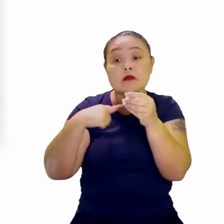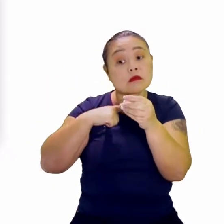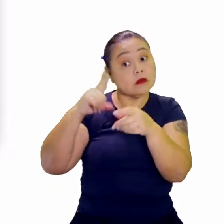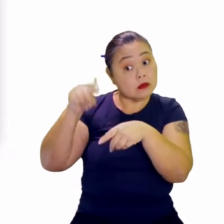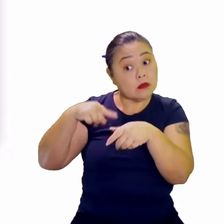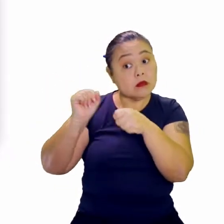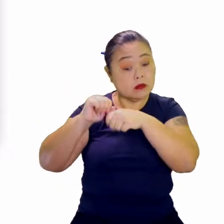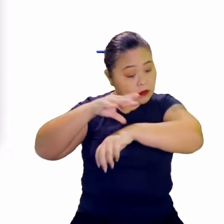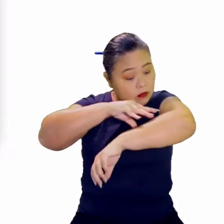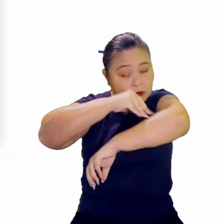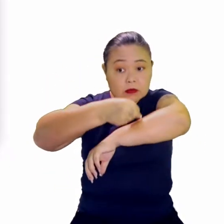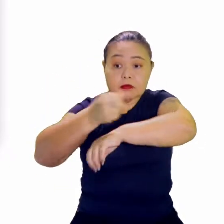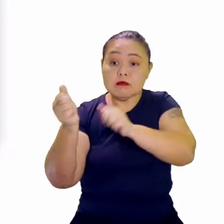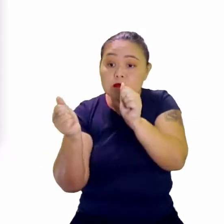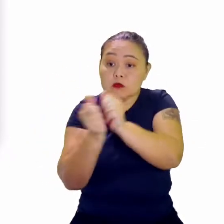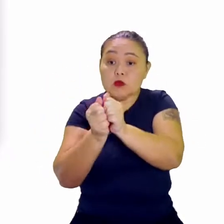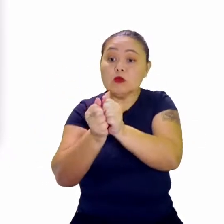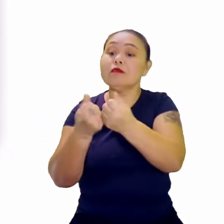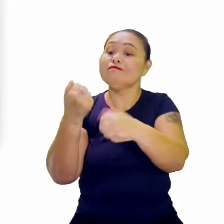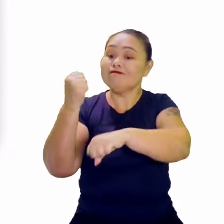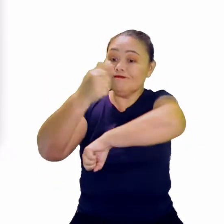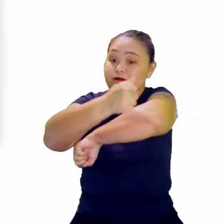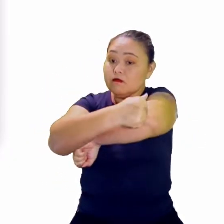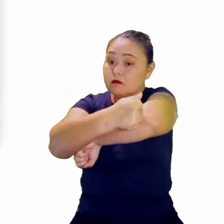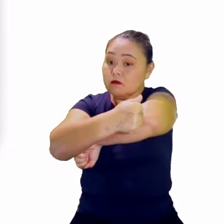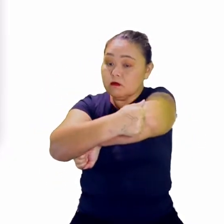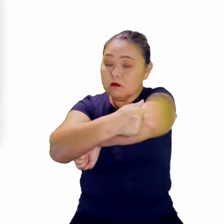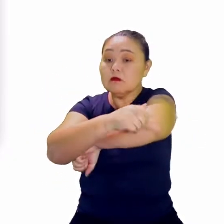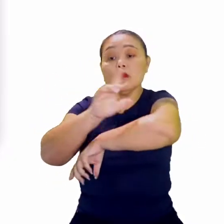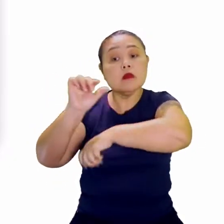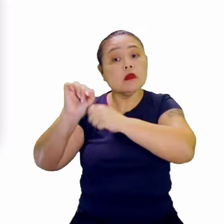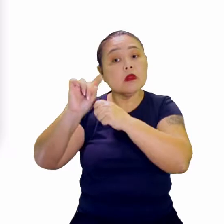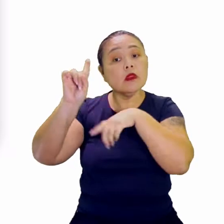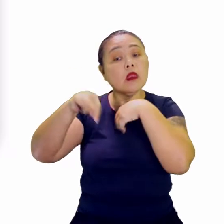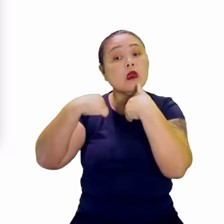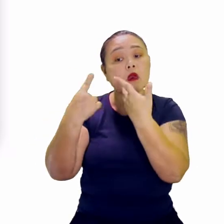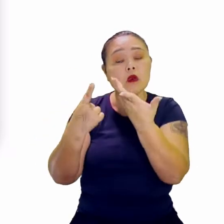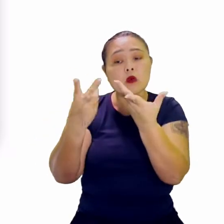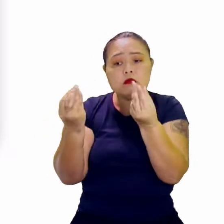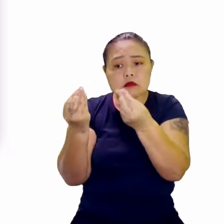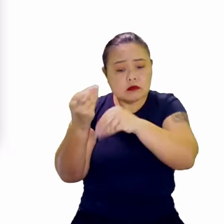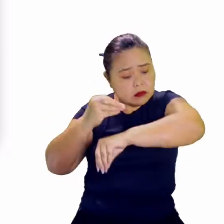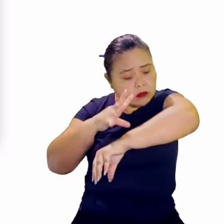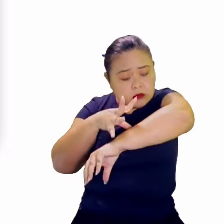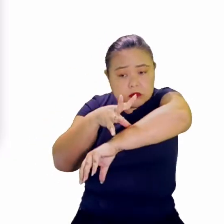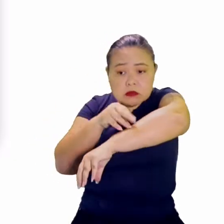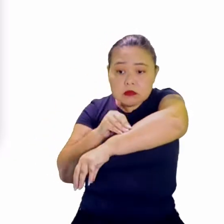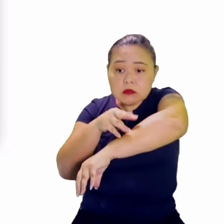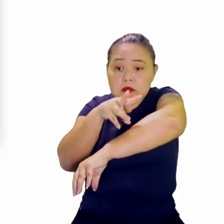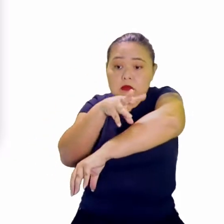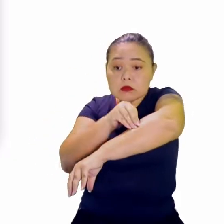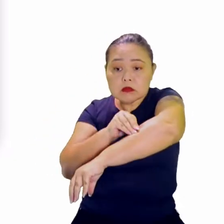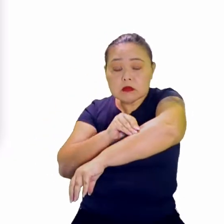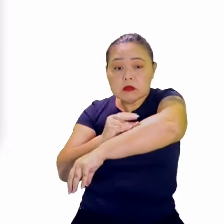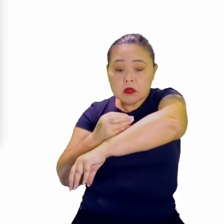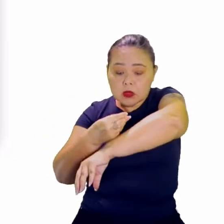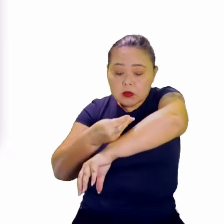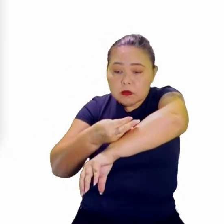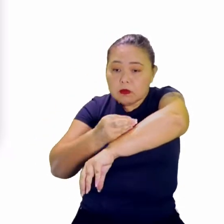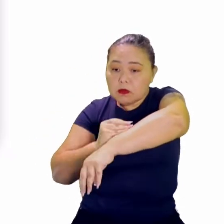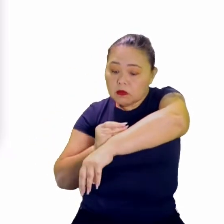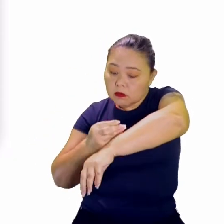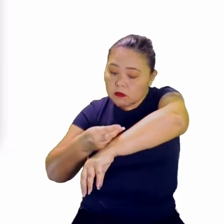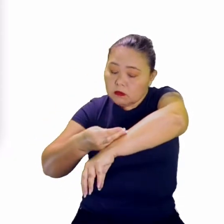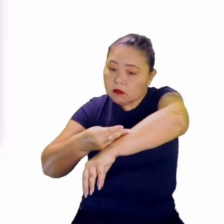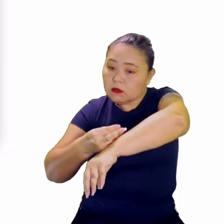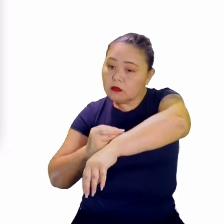esse músculo está preso ao osso. E essa forma como ele está preso é através de um tecido